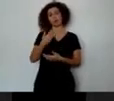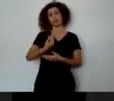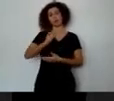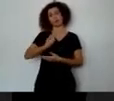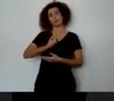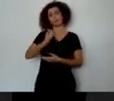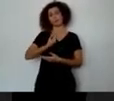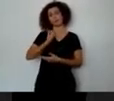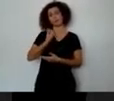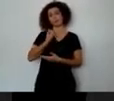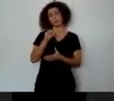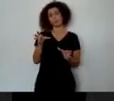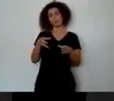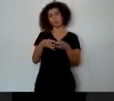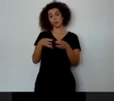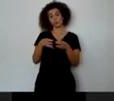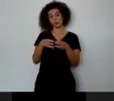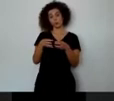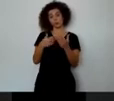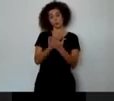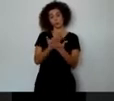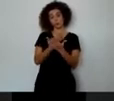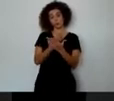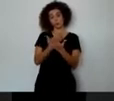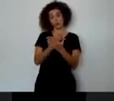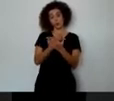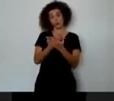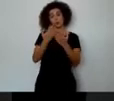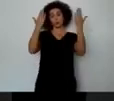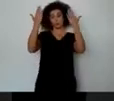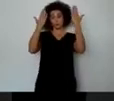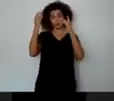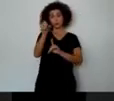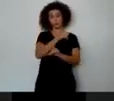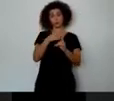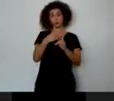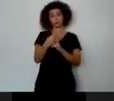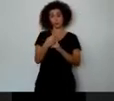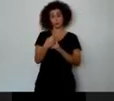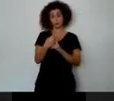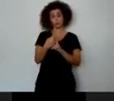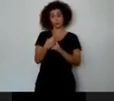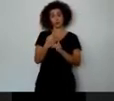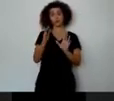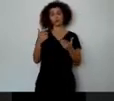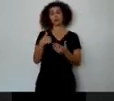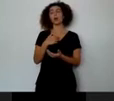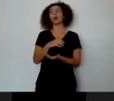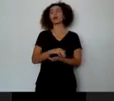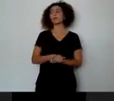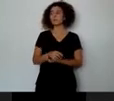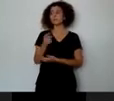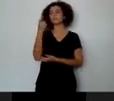de um grupo de estudos de psicologia social, que isso foi questionado e eu comecei a parar para pensar mais sobre isso. Então,